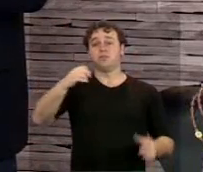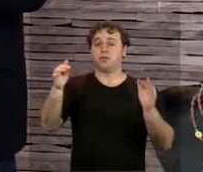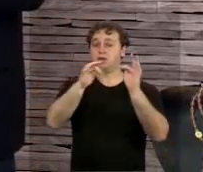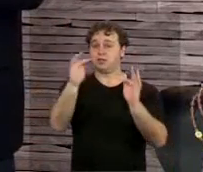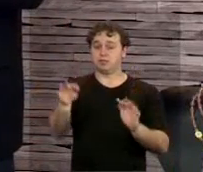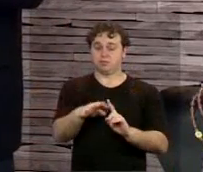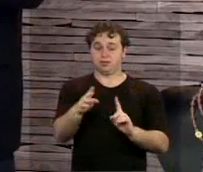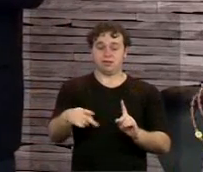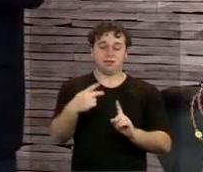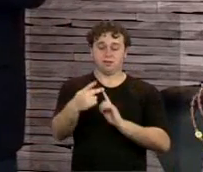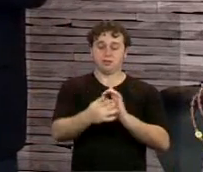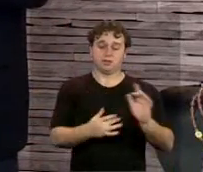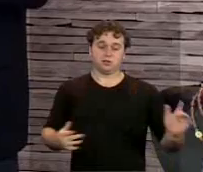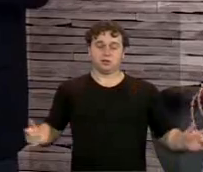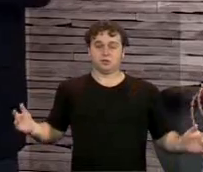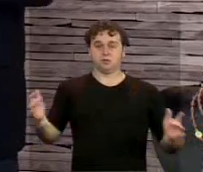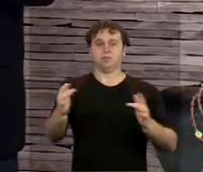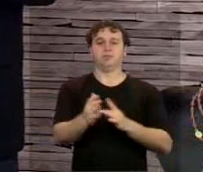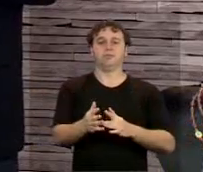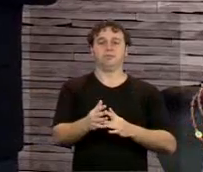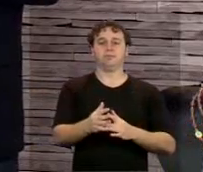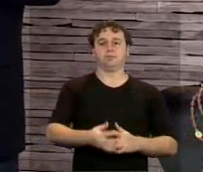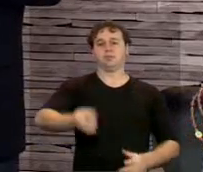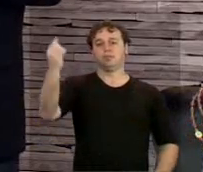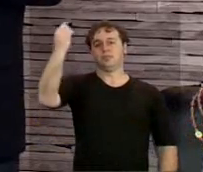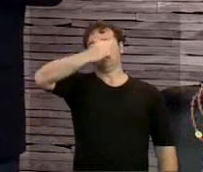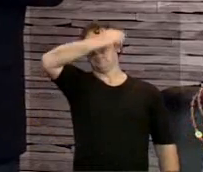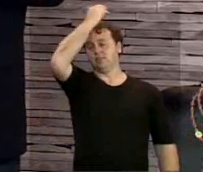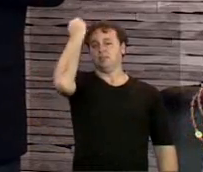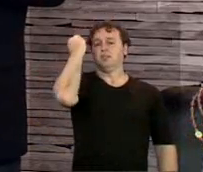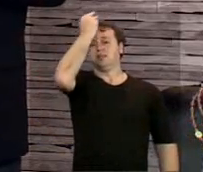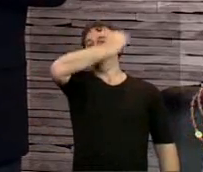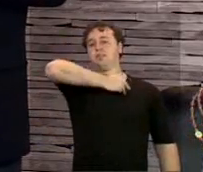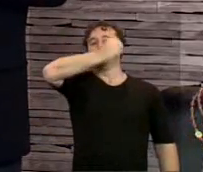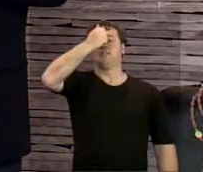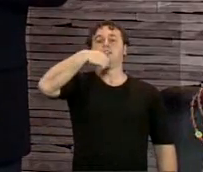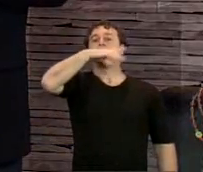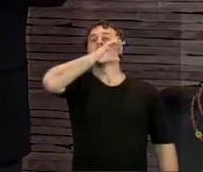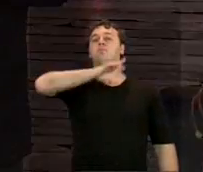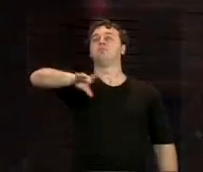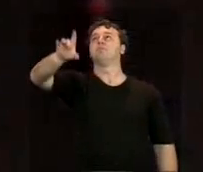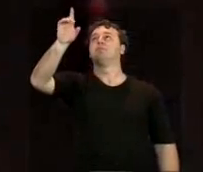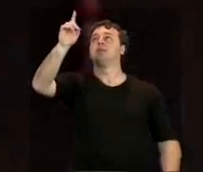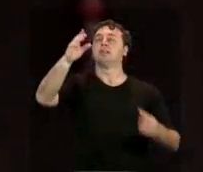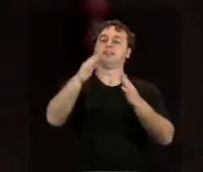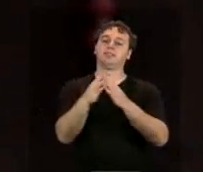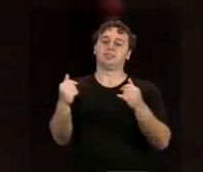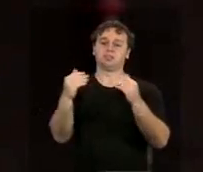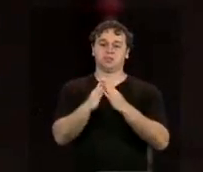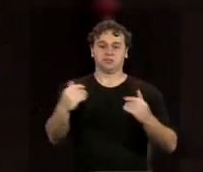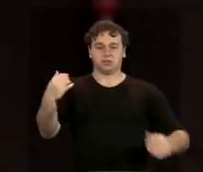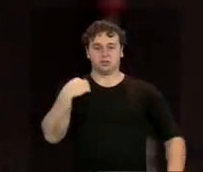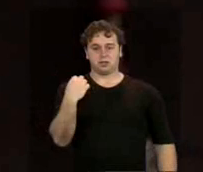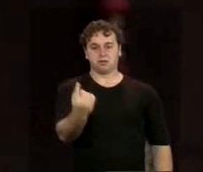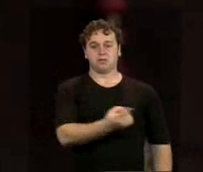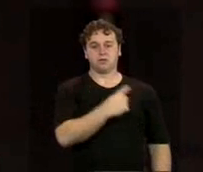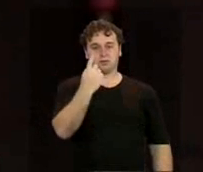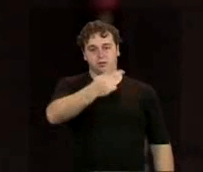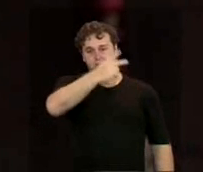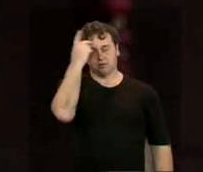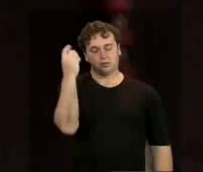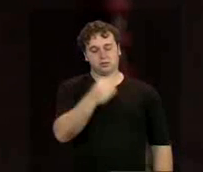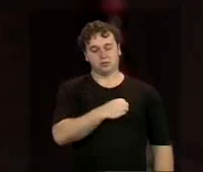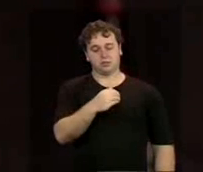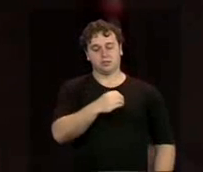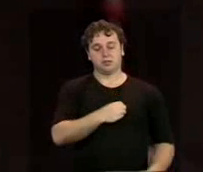sois vós entre as mulheres e bendito é o fruto do vosso ventre, Jesus. Santa Maria, Mãe de Deus, rogai